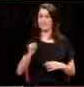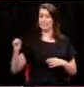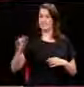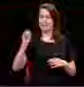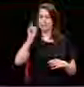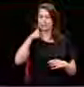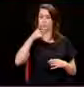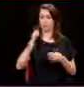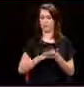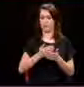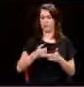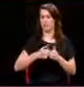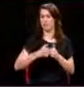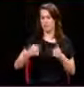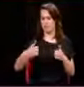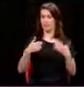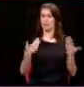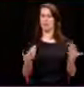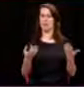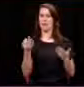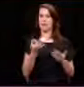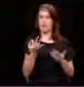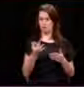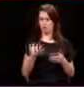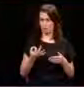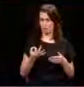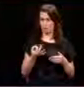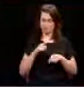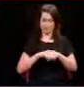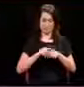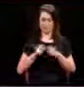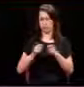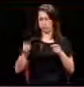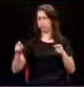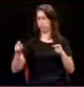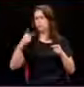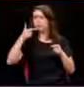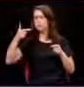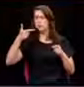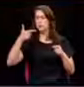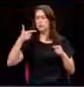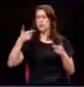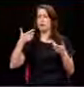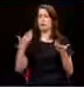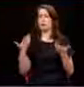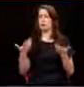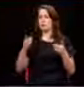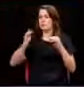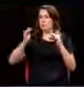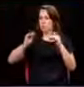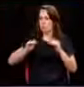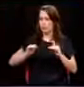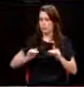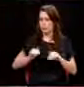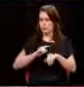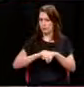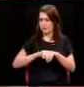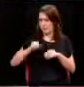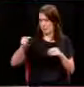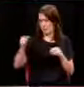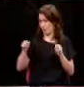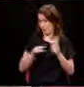de chamada têm vindo a descer um bocadinho, talvez um bocadinho também pelo uso e pela prática do próprio